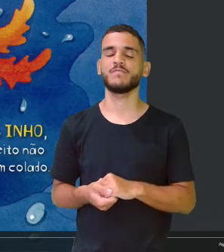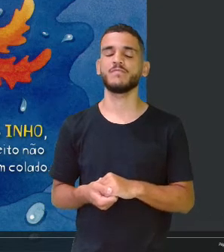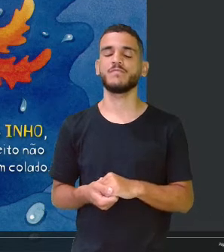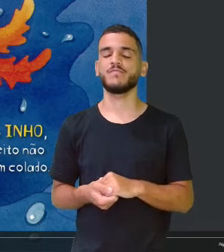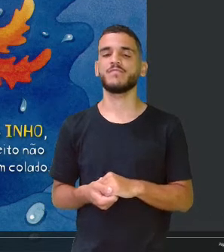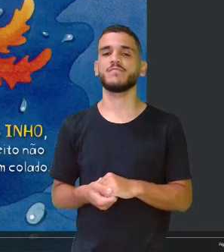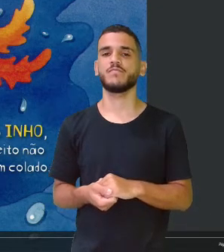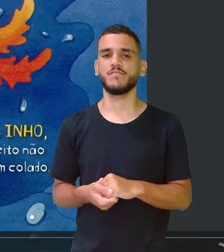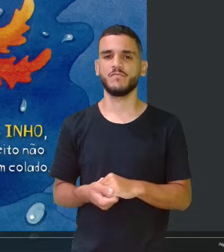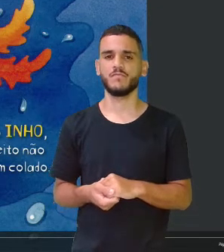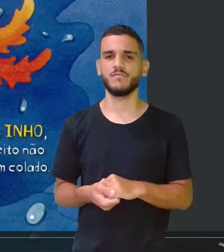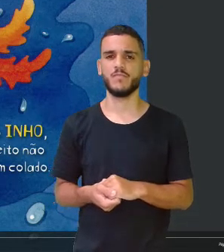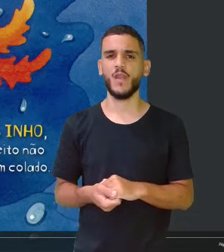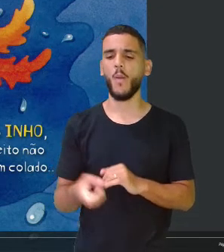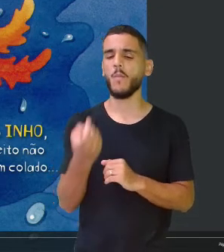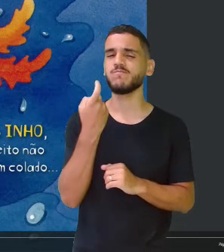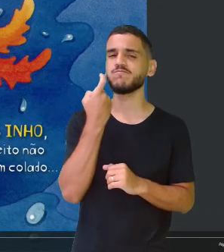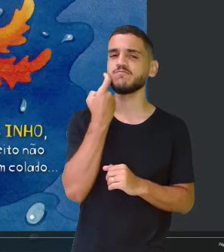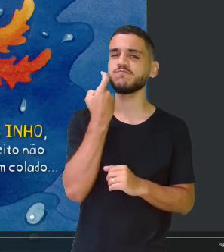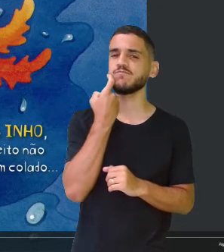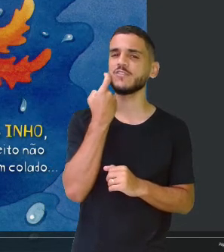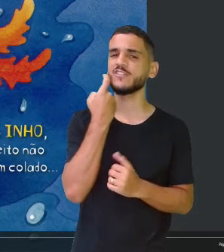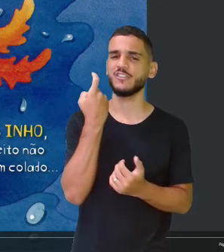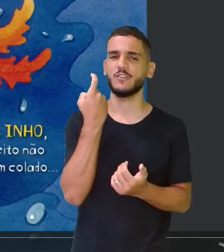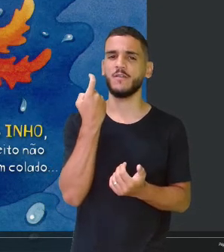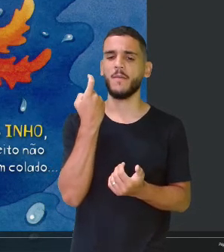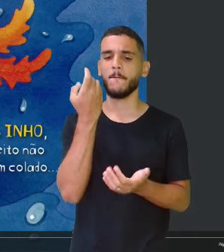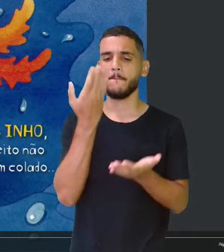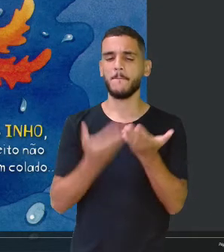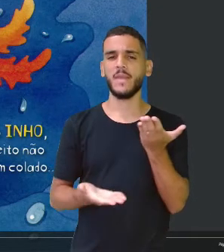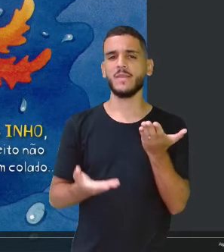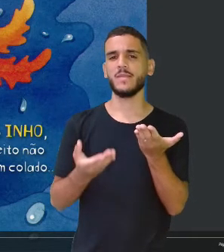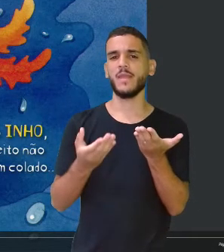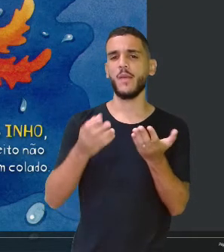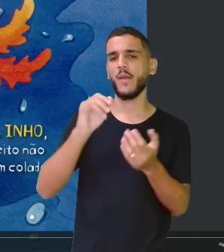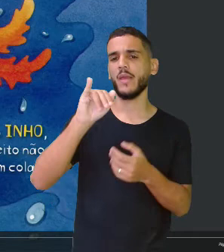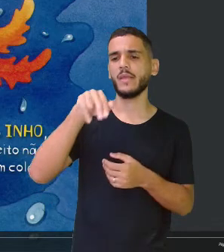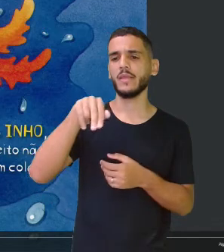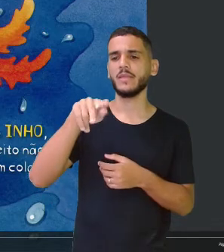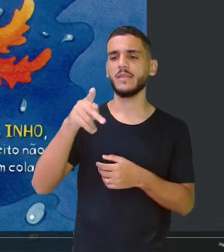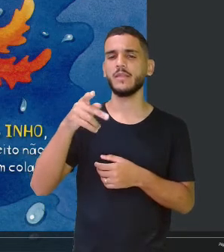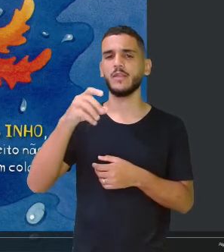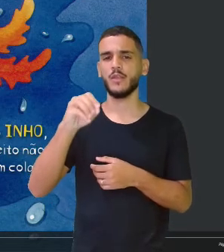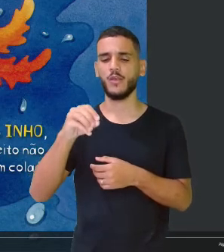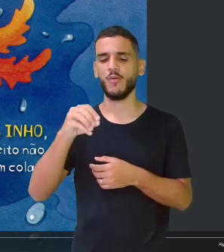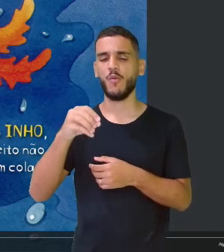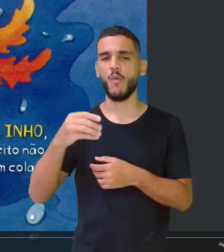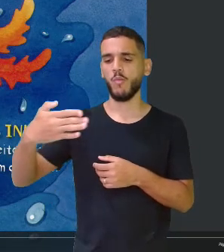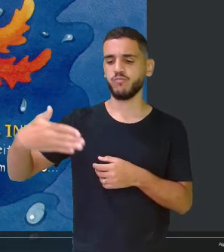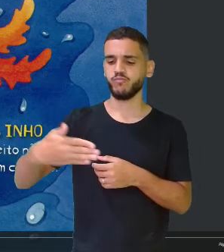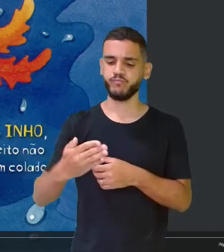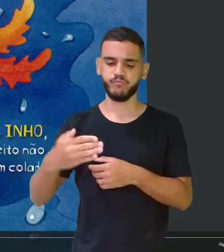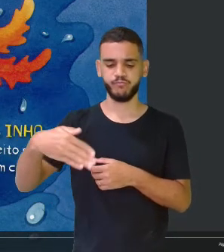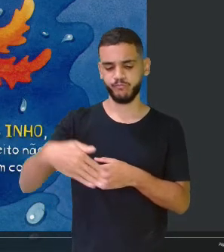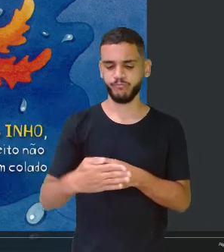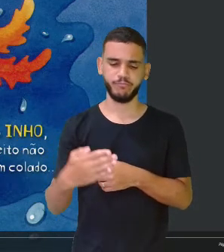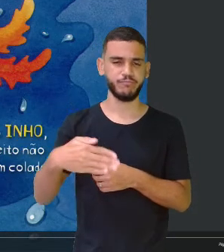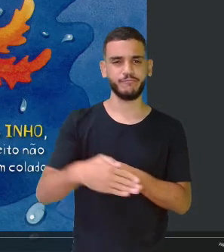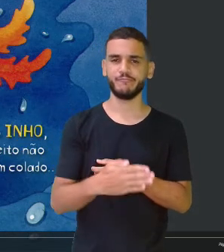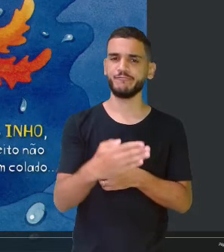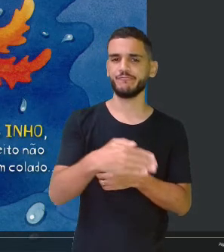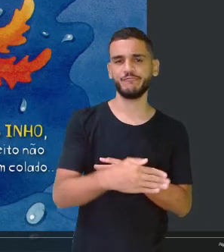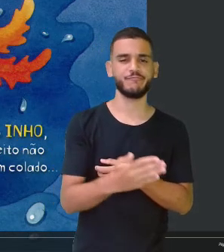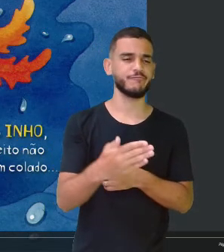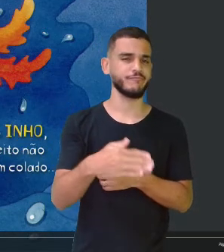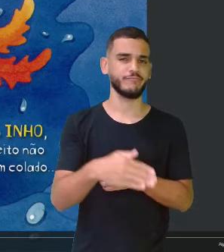Vamos lá. O peixinho perdeu o inho. Foi assim. Lá ia ele nadando e cantarolando. De